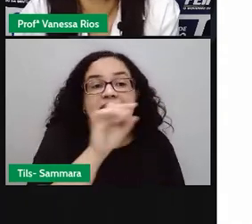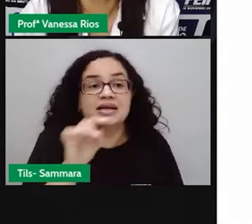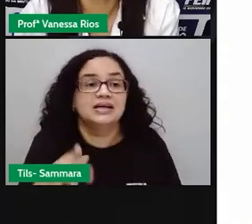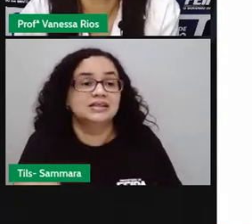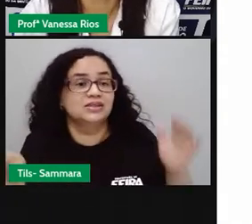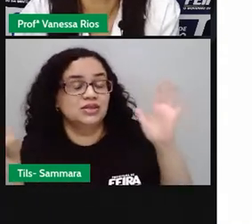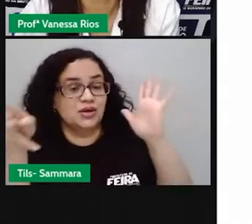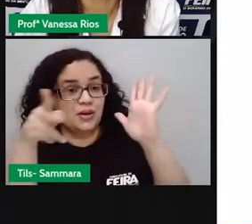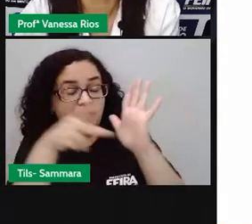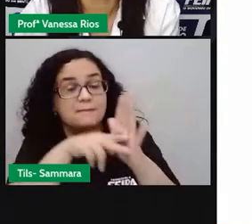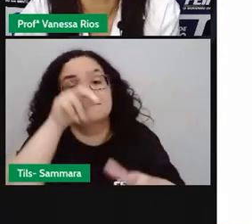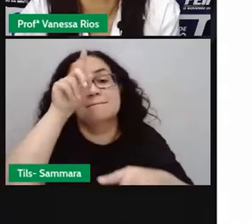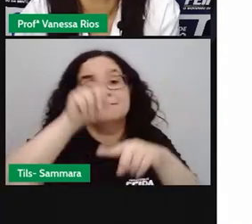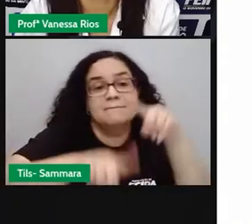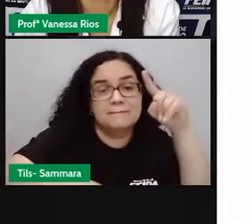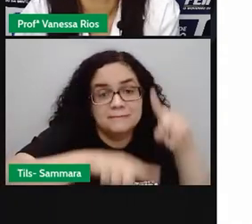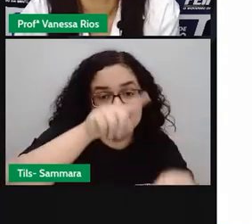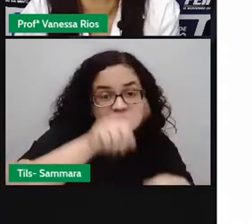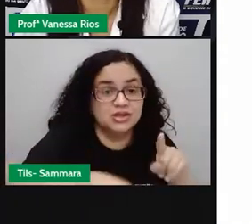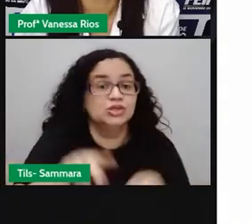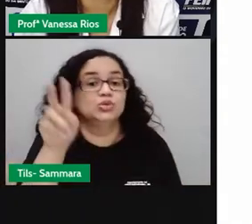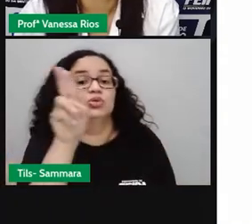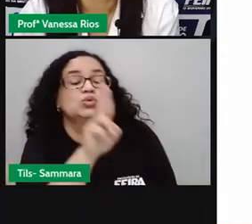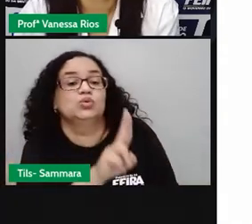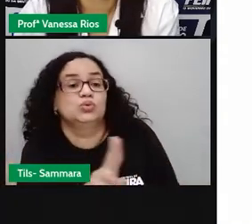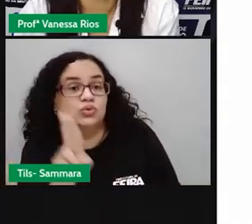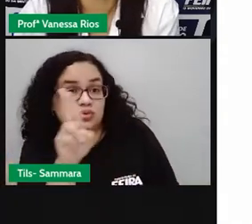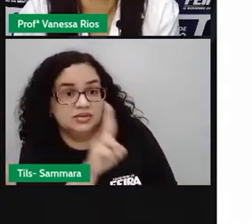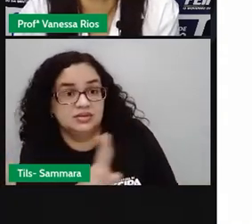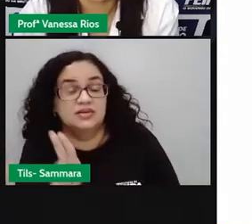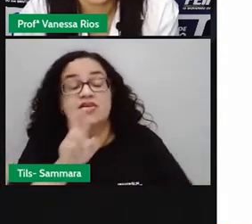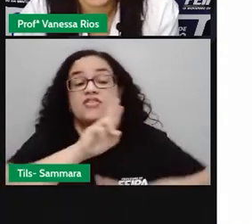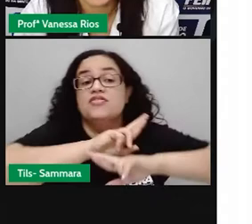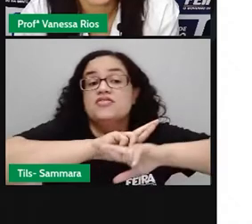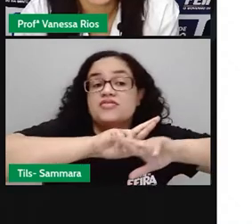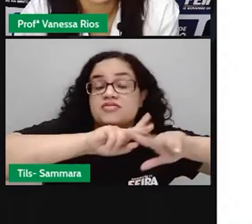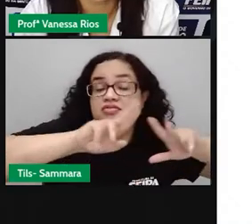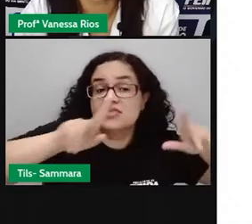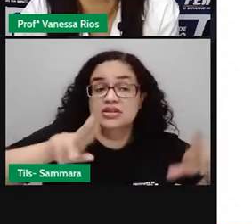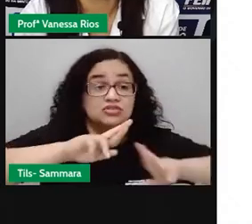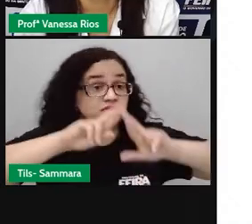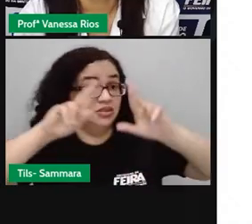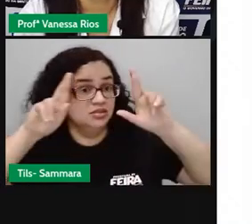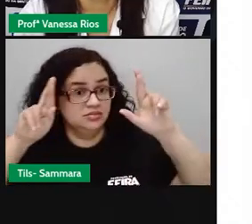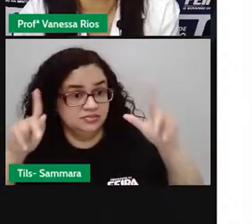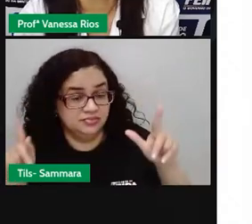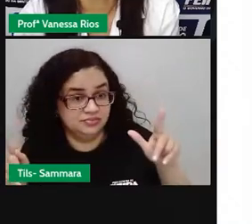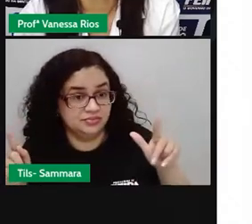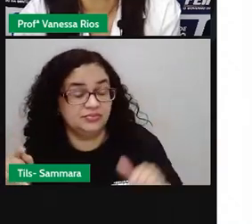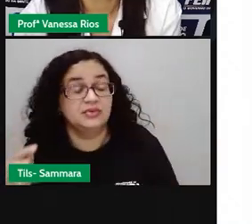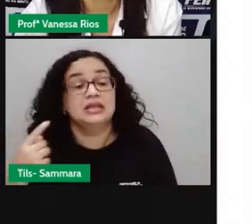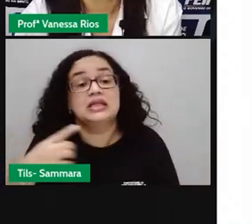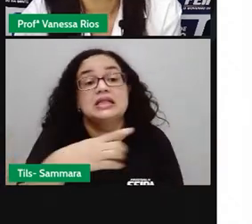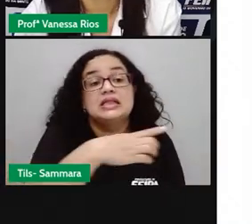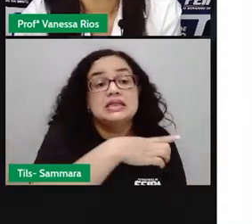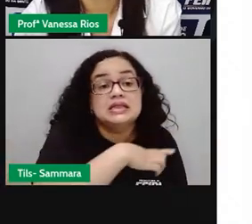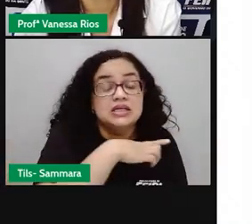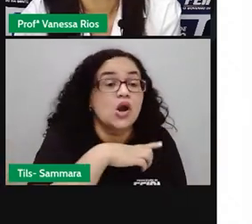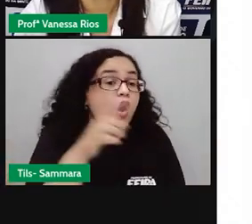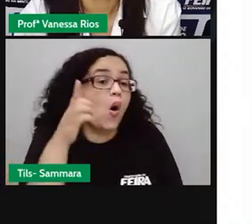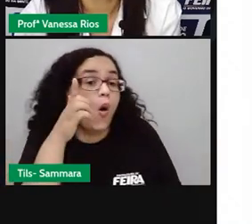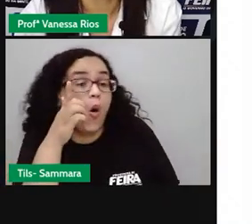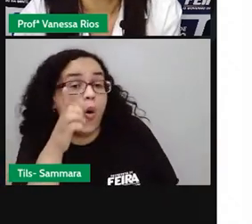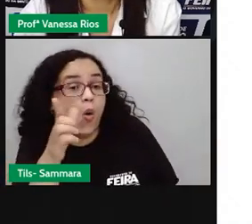propriedade faz com que os materiais sejam aí utilizados de diversas formas diferentes, atingindo, conseguindo